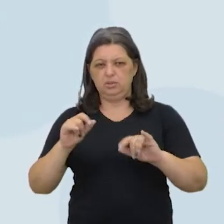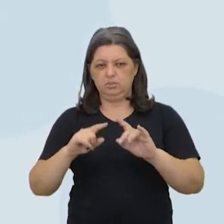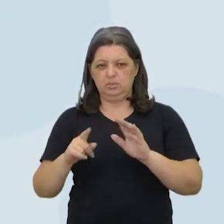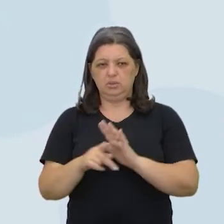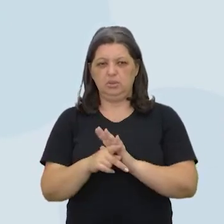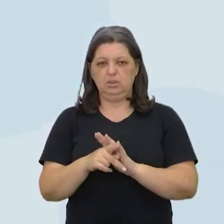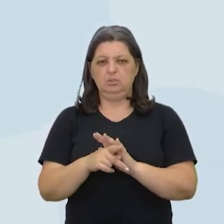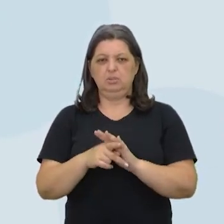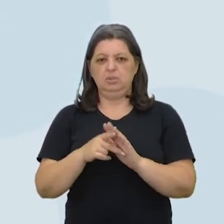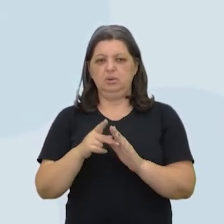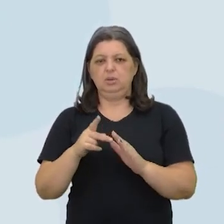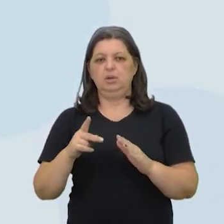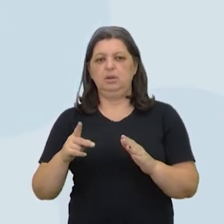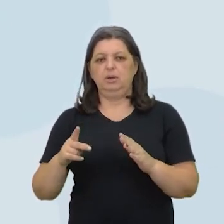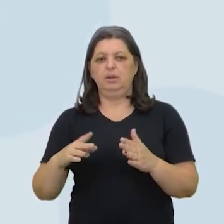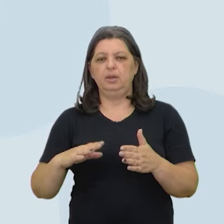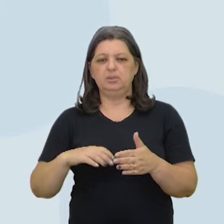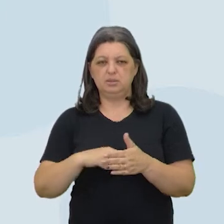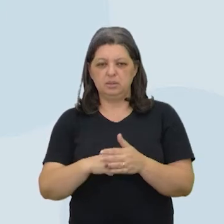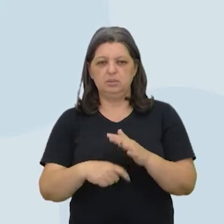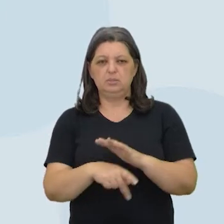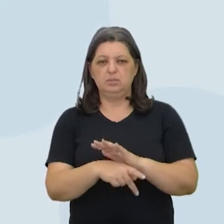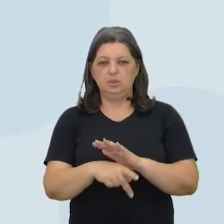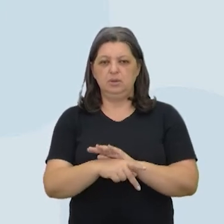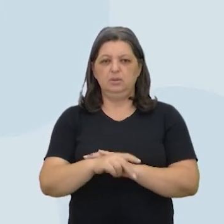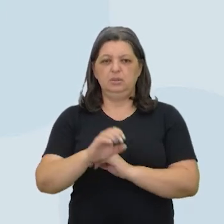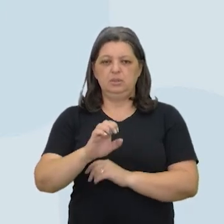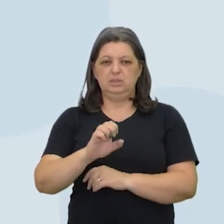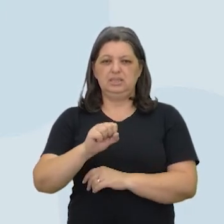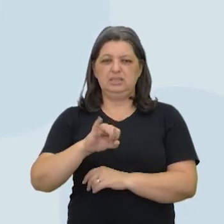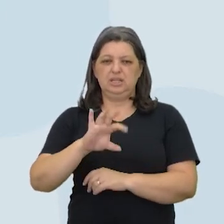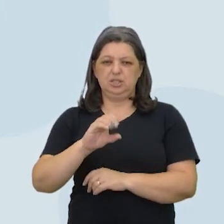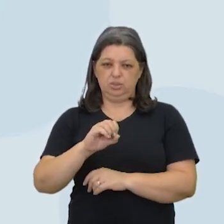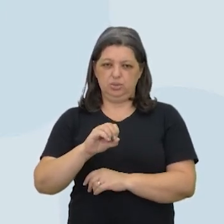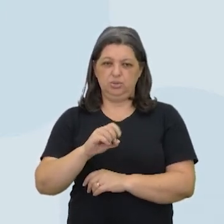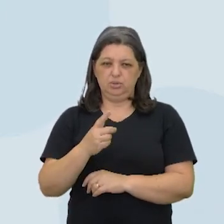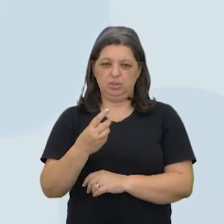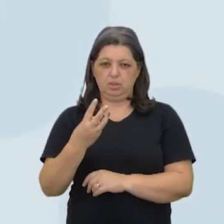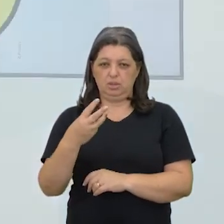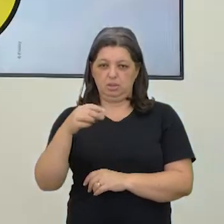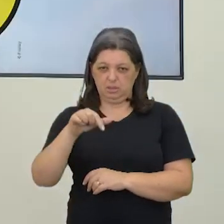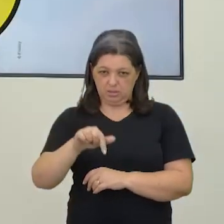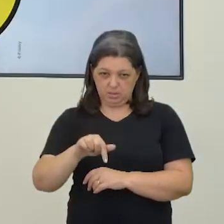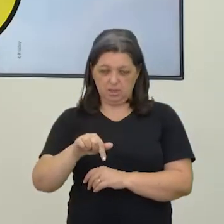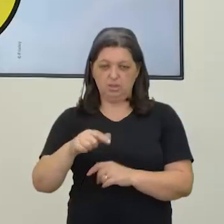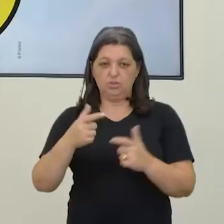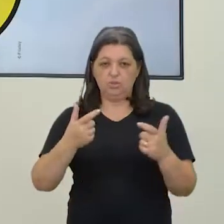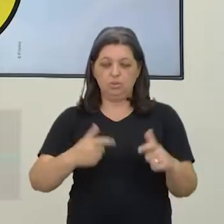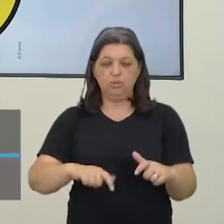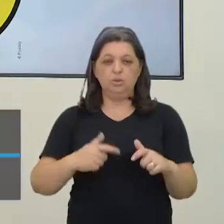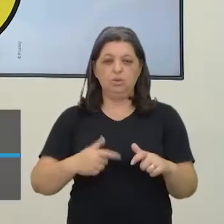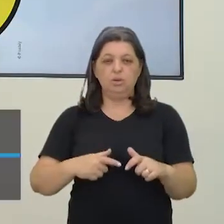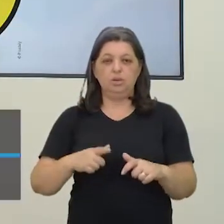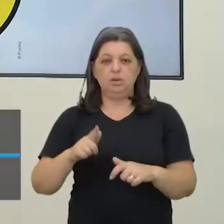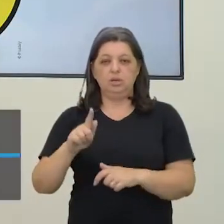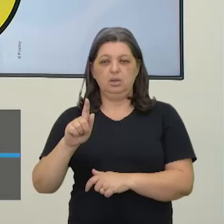em Goiânia em setembro de 1987. Gente, foi um dos maiores